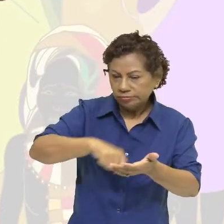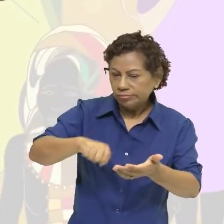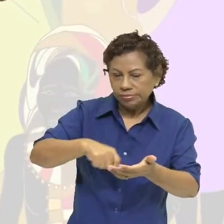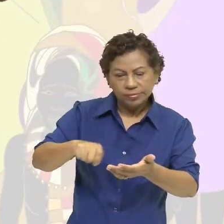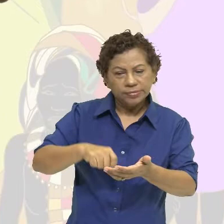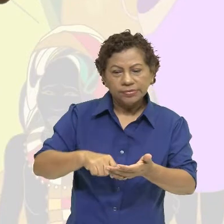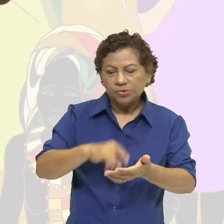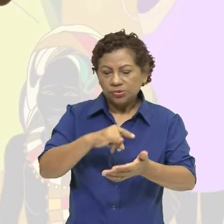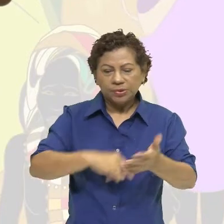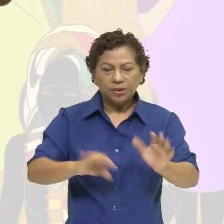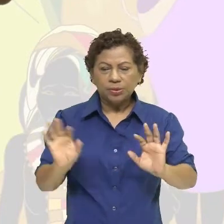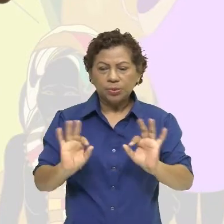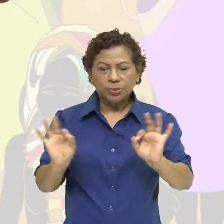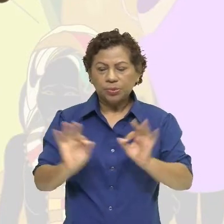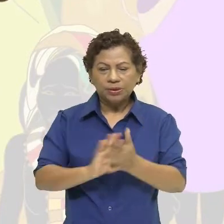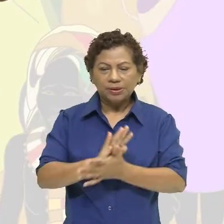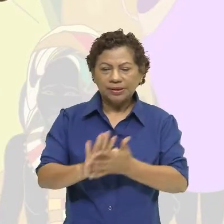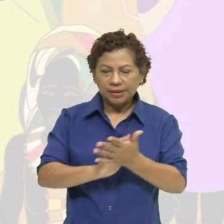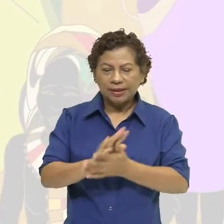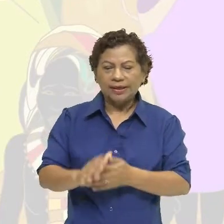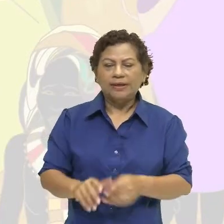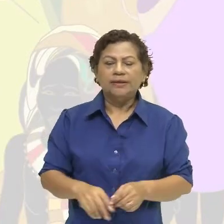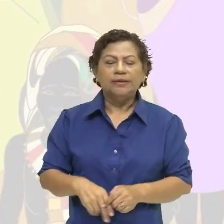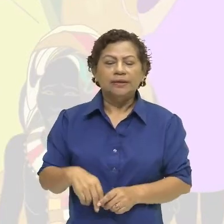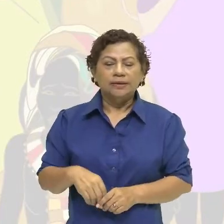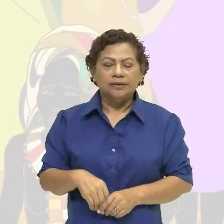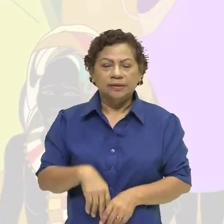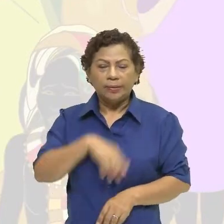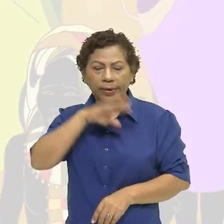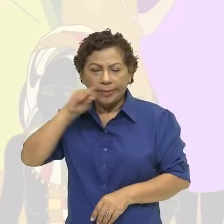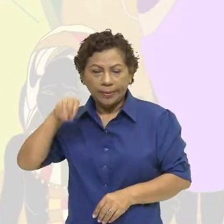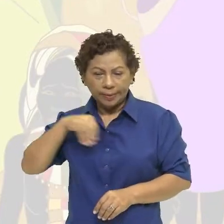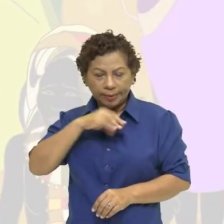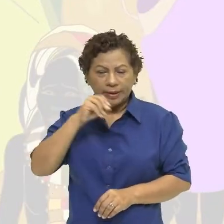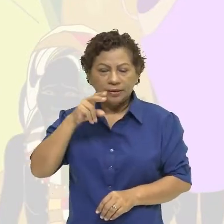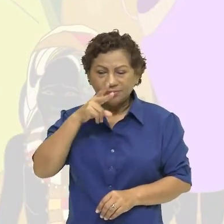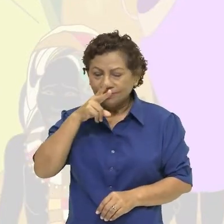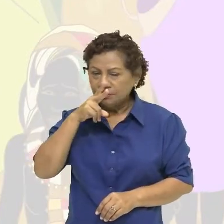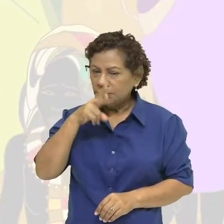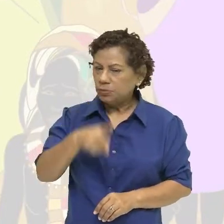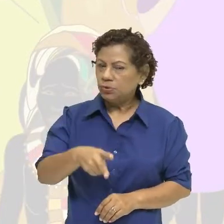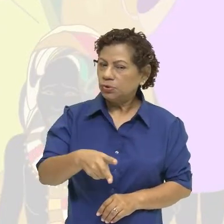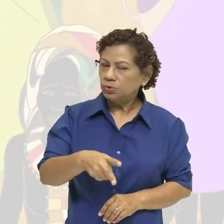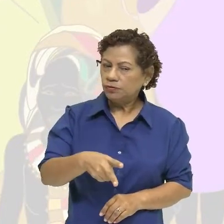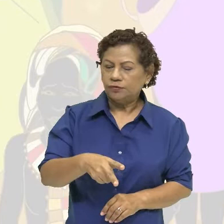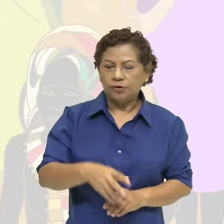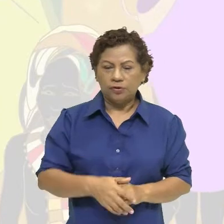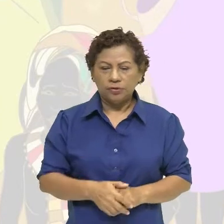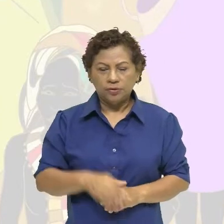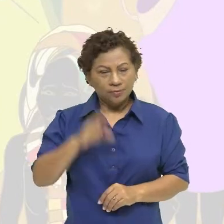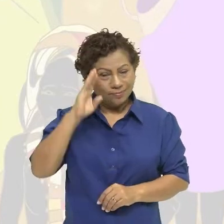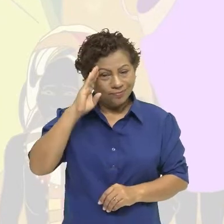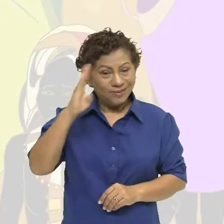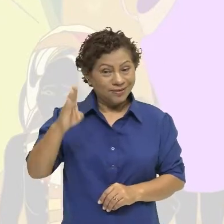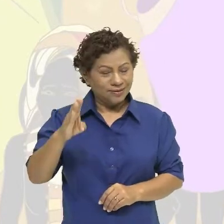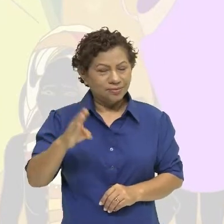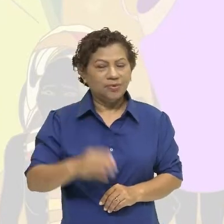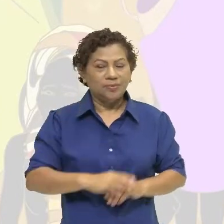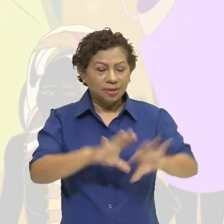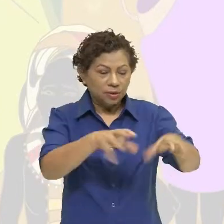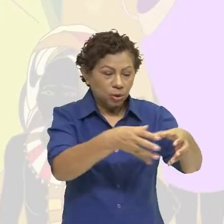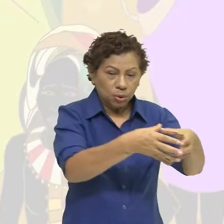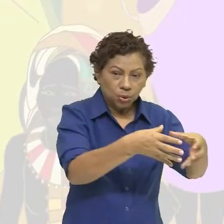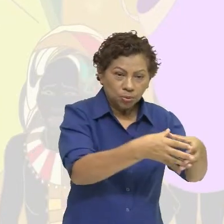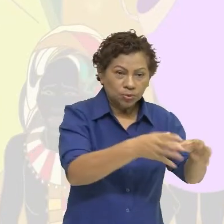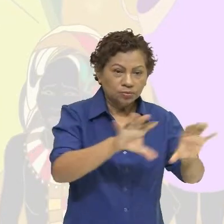Além da questão da cultura oral, é muito forte a noção de família, de tribo, de clã, né? E